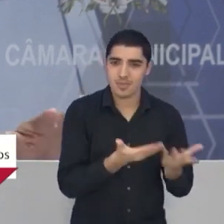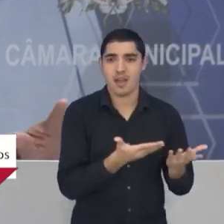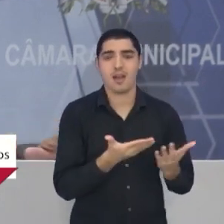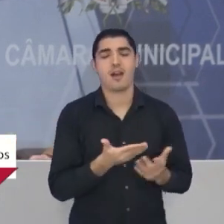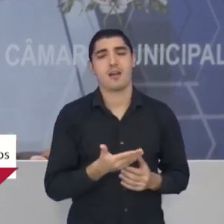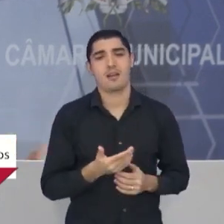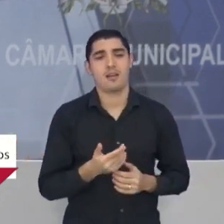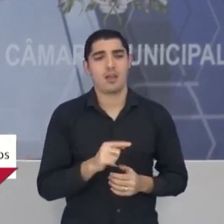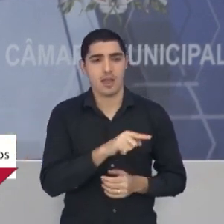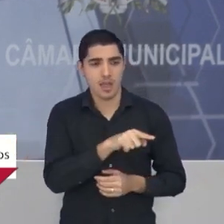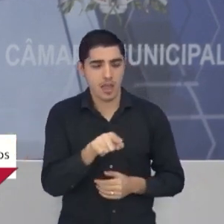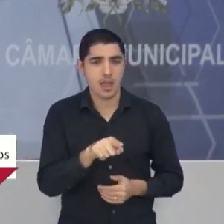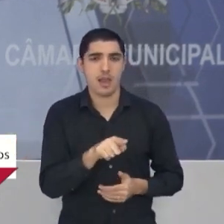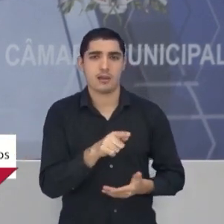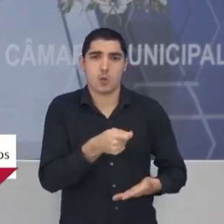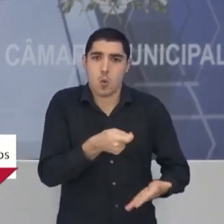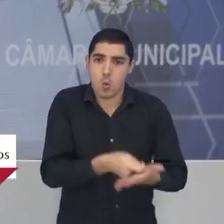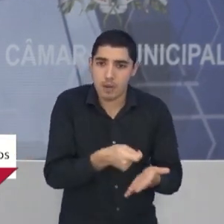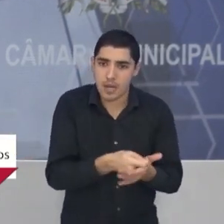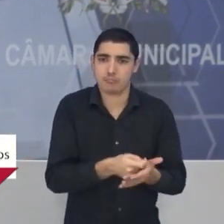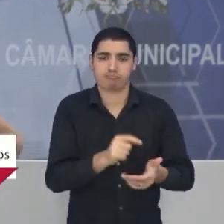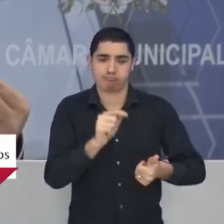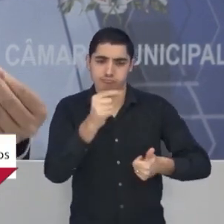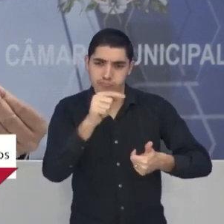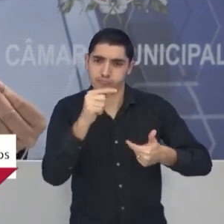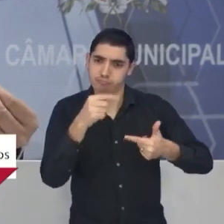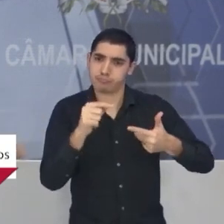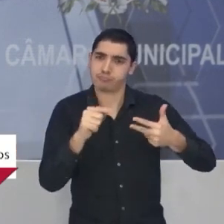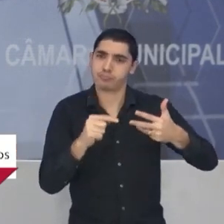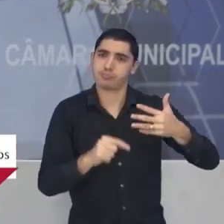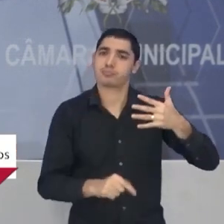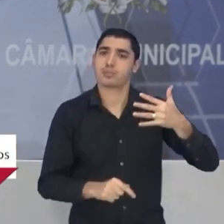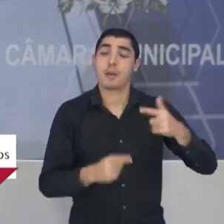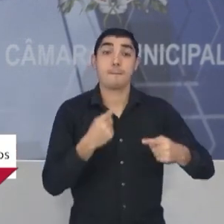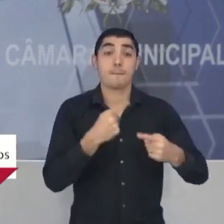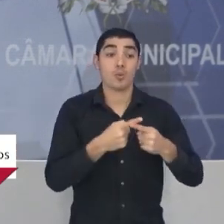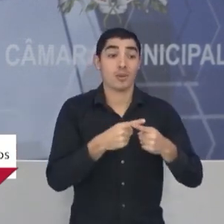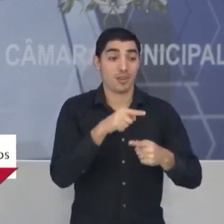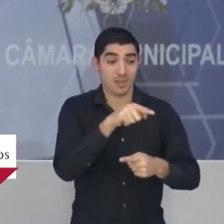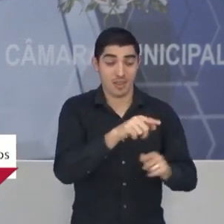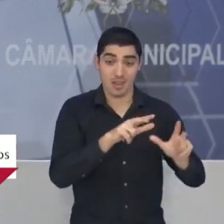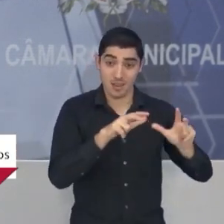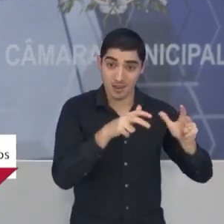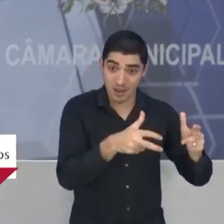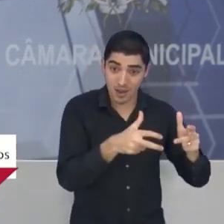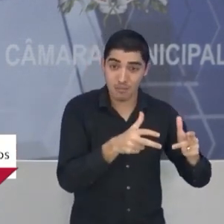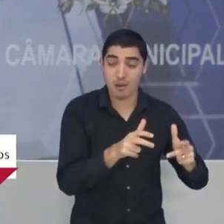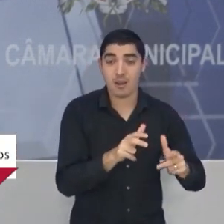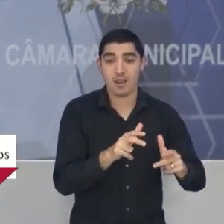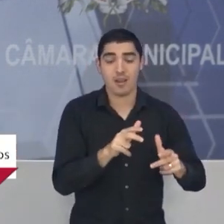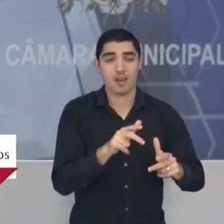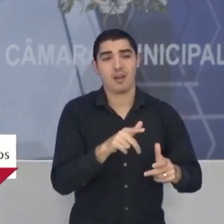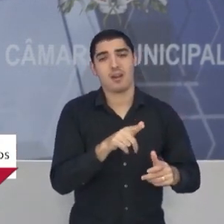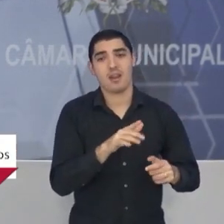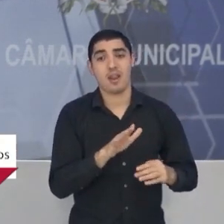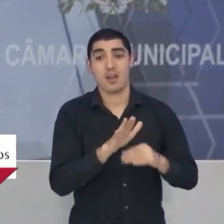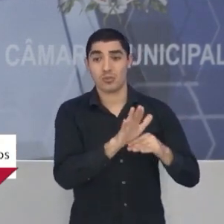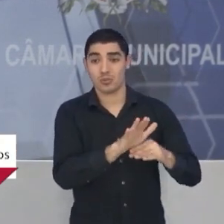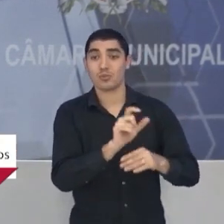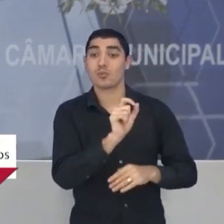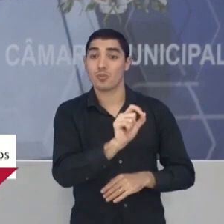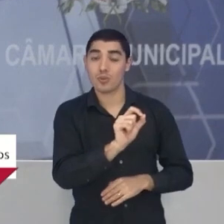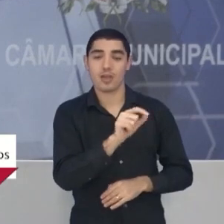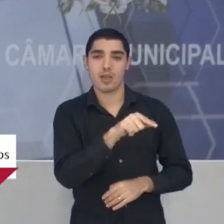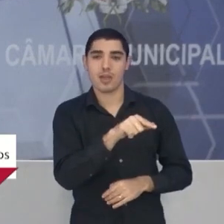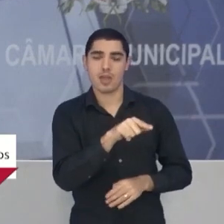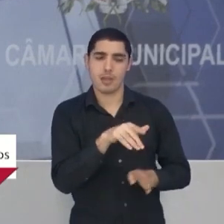posições totalmente Independentes de oferecer para o legislativo uma um parecer um assessoramento